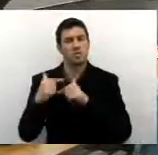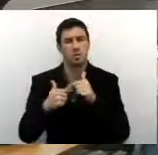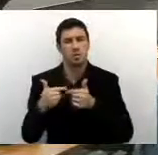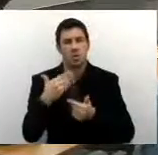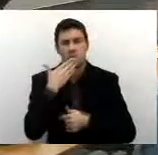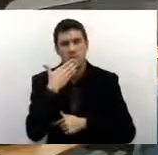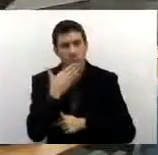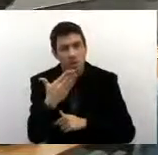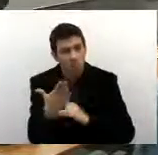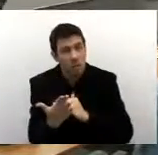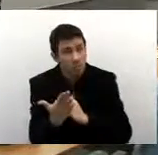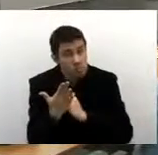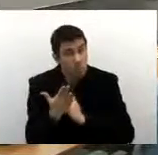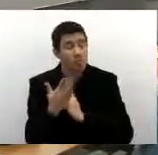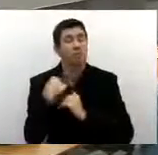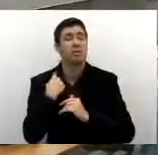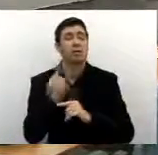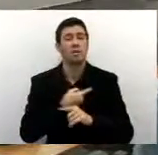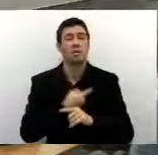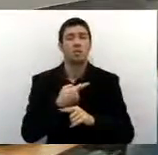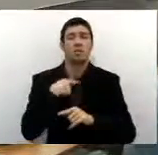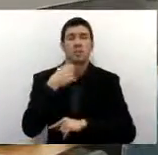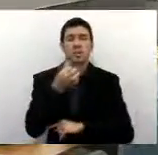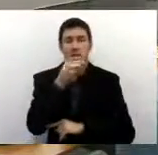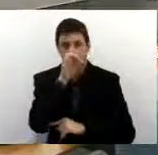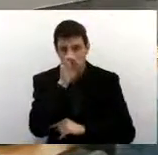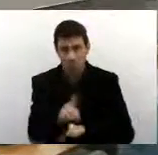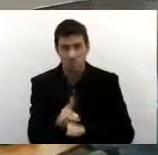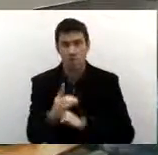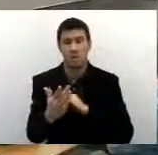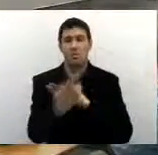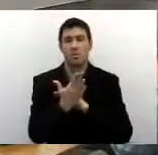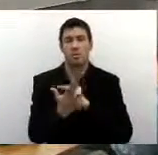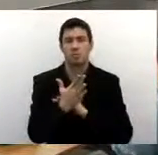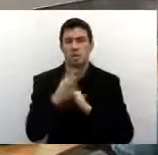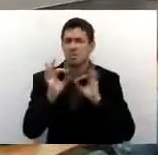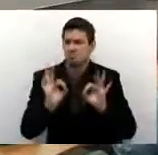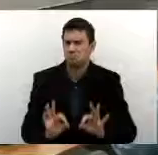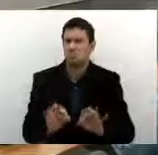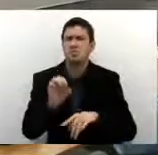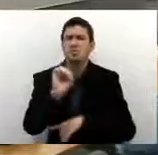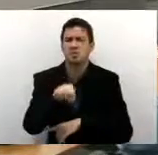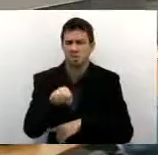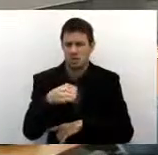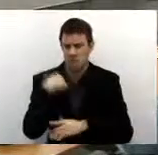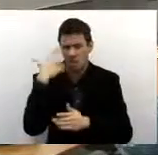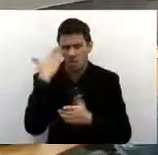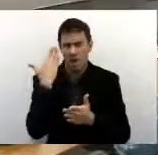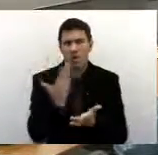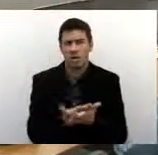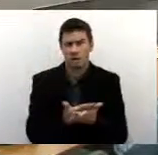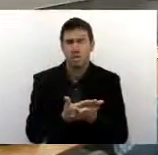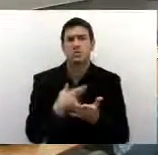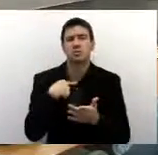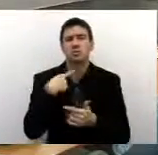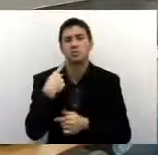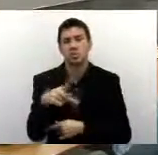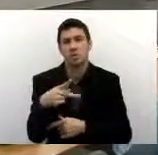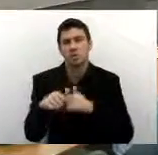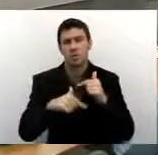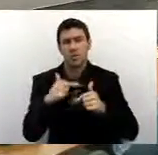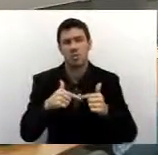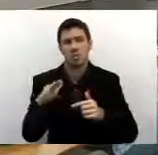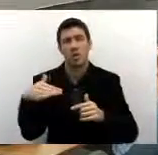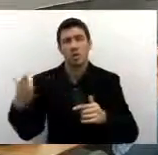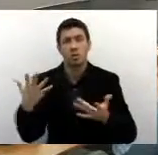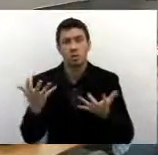peço a ajuda do senhor, vereador. O senhor, com 6 mandatos, poderia me auxiliar em algumas coisas, sim. Eu acredito muito no trabalho do senhor. E quando o senhor quiser fazer esse